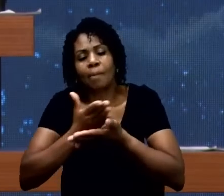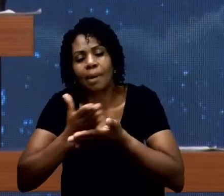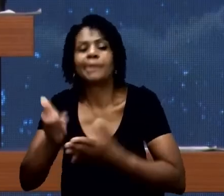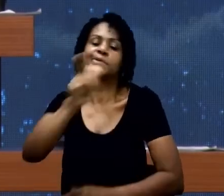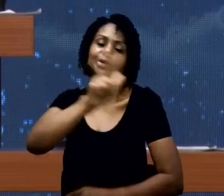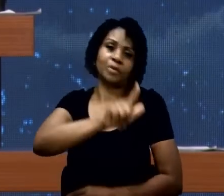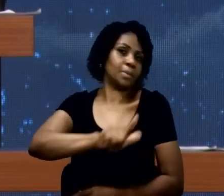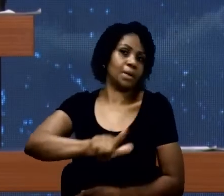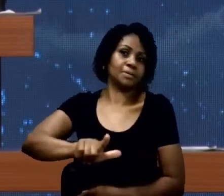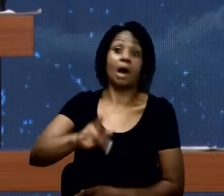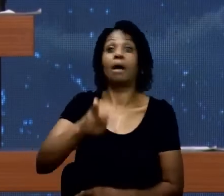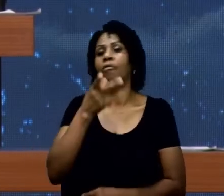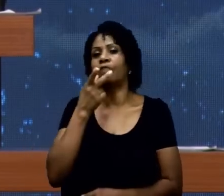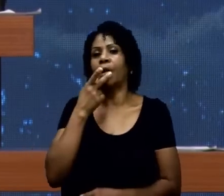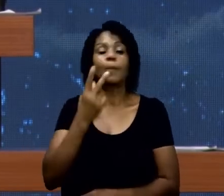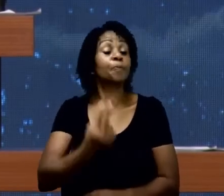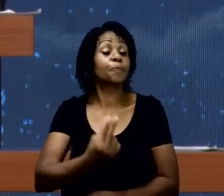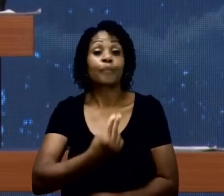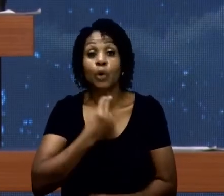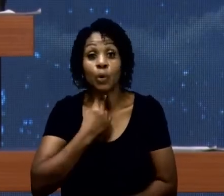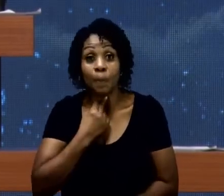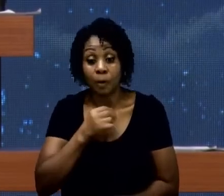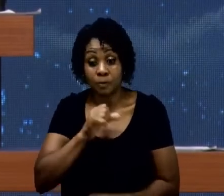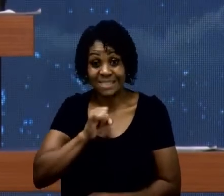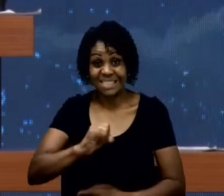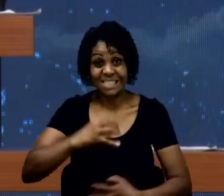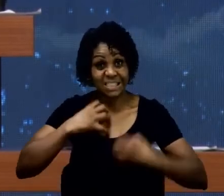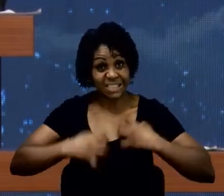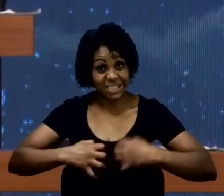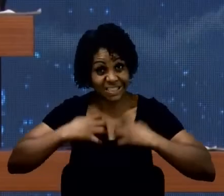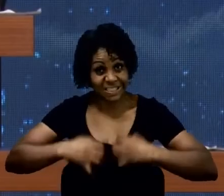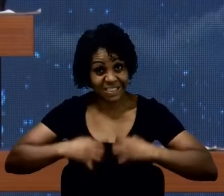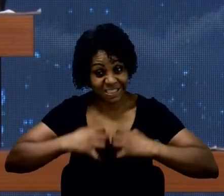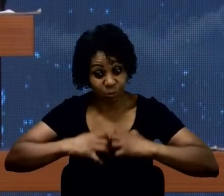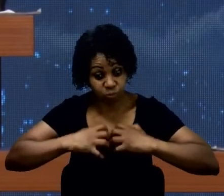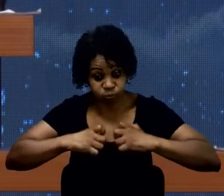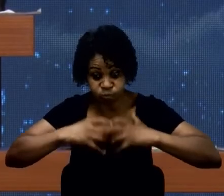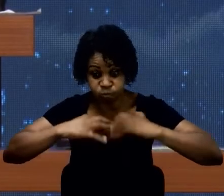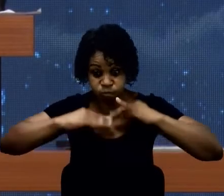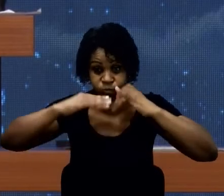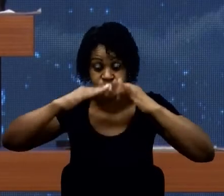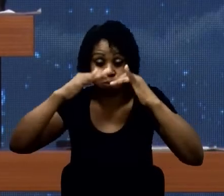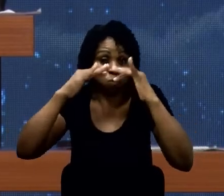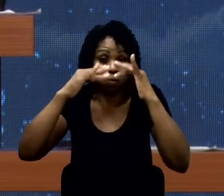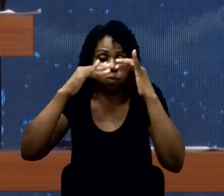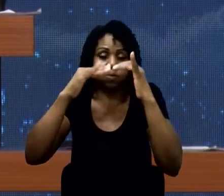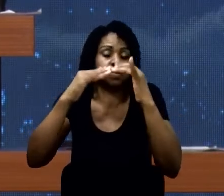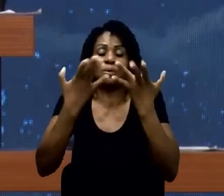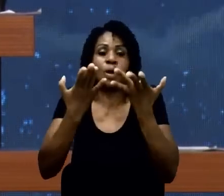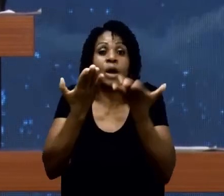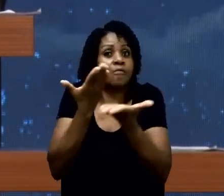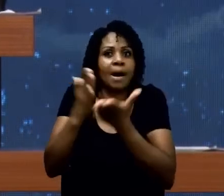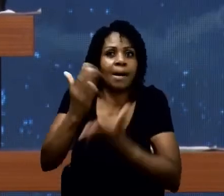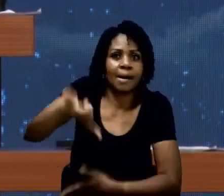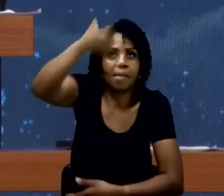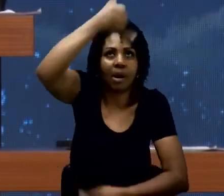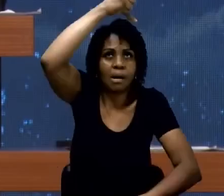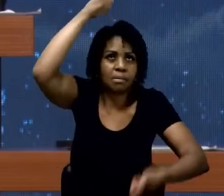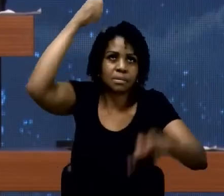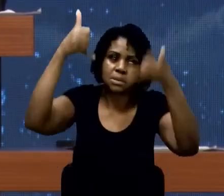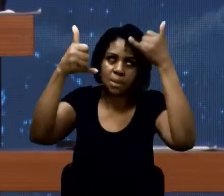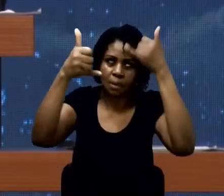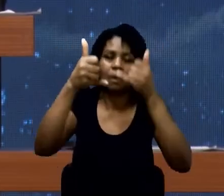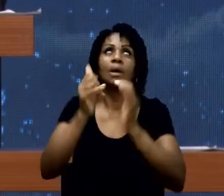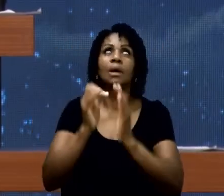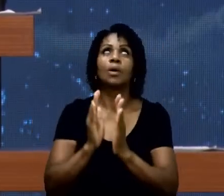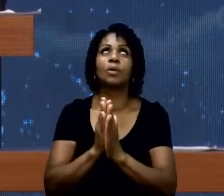Eu falei assim, eu não posso. Se eu ficar com raiva, a raiva vai, não é, vai acabar um sal. Não, Senhor Jesus,